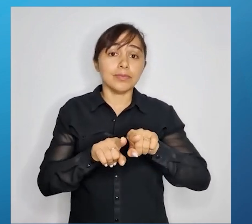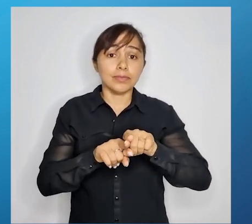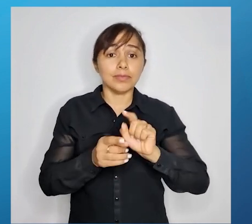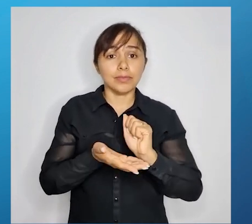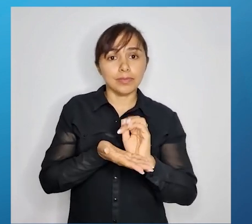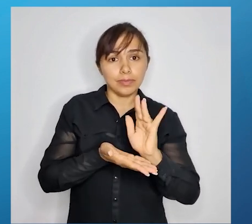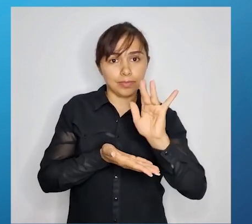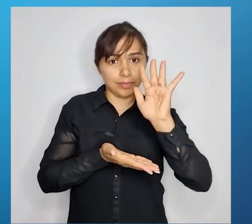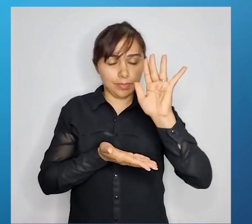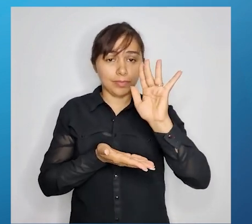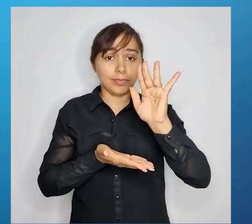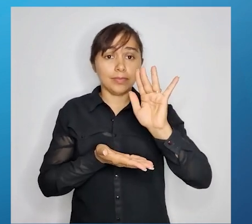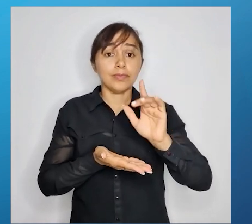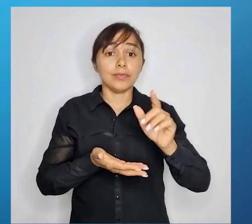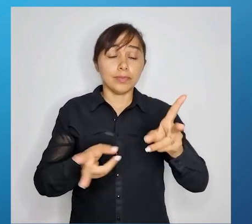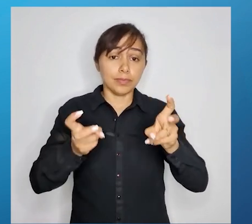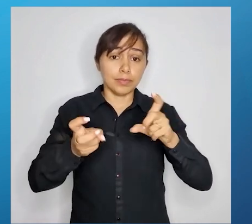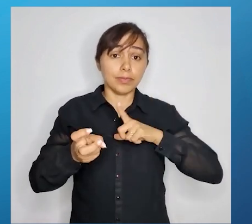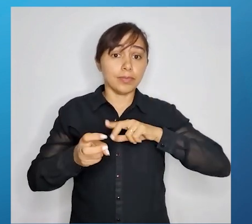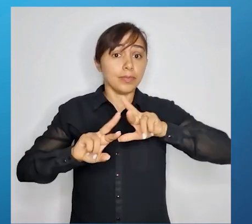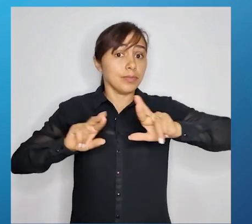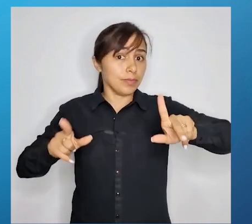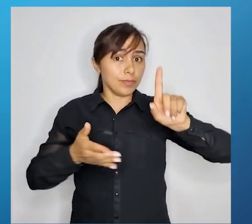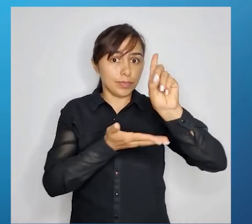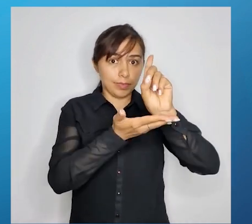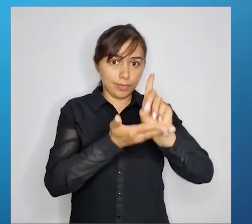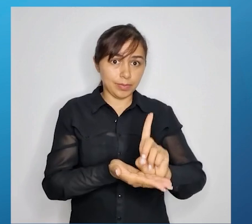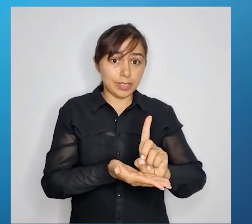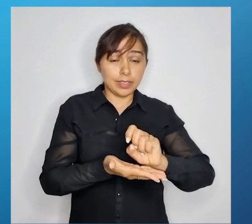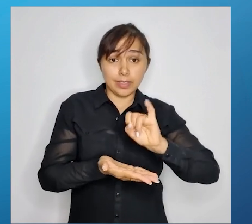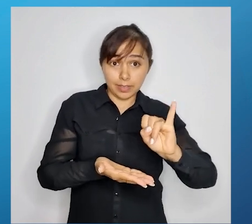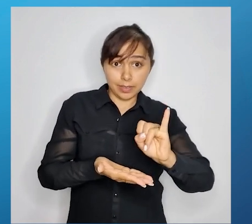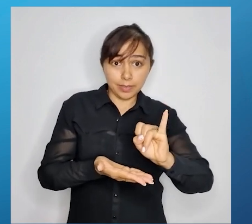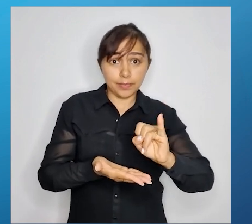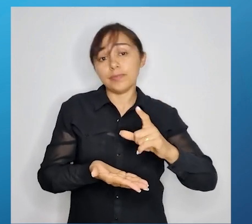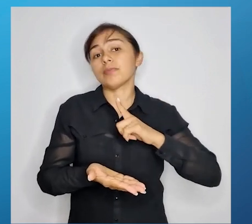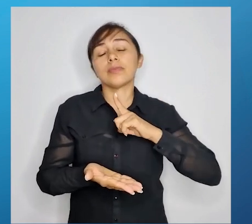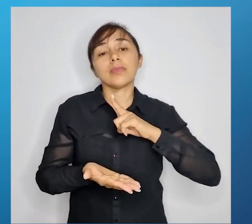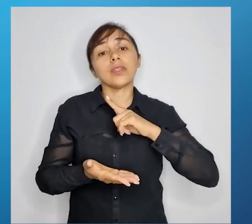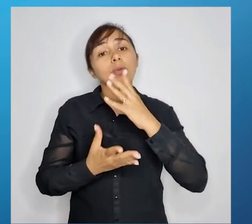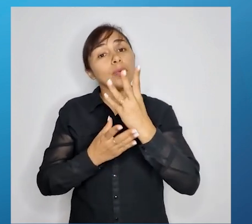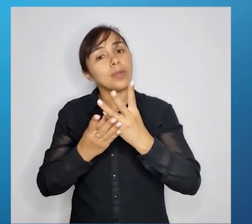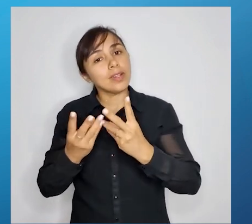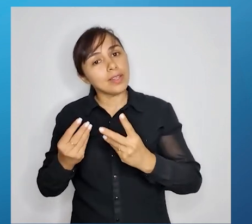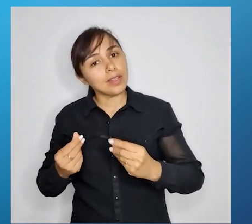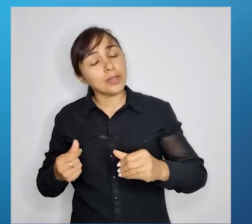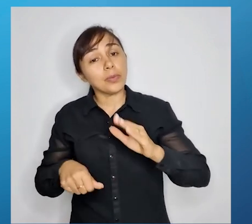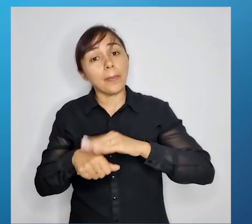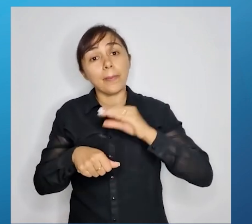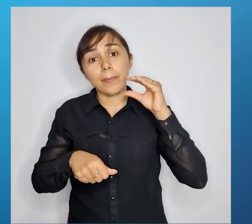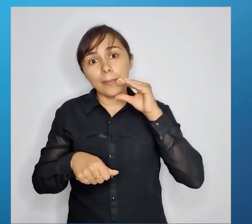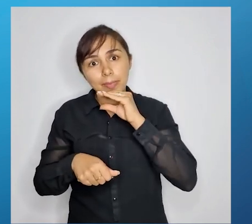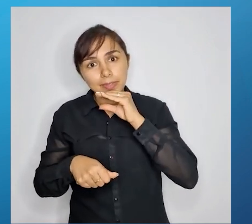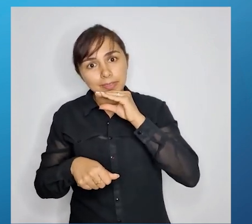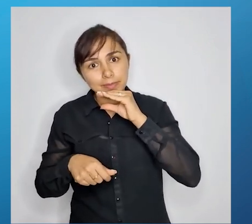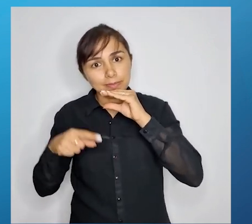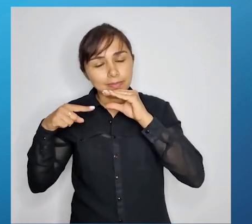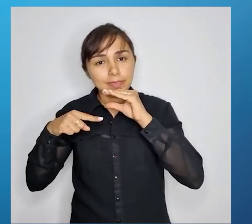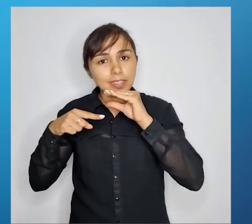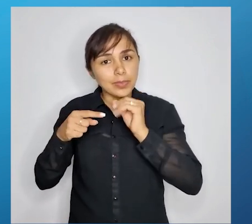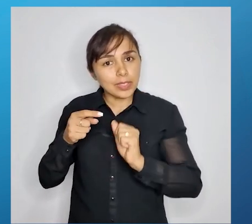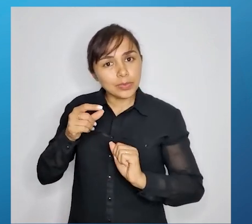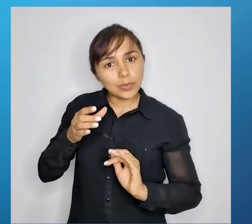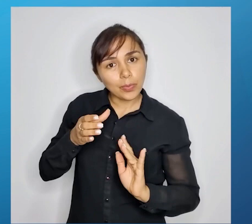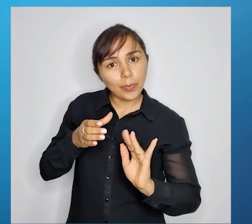densidade. Quando nós temos uma corrente mais quente, nós temos uma corrente menos densa, então ela sobe. Já a corrente